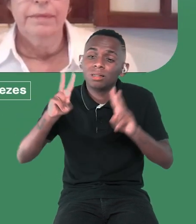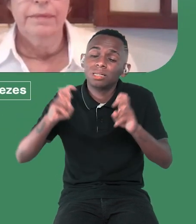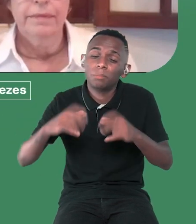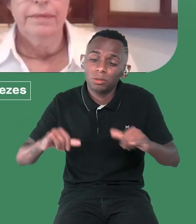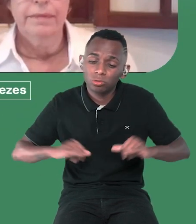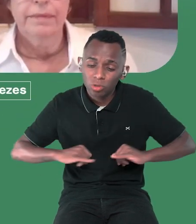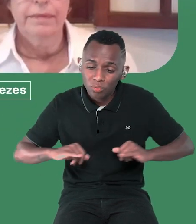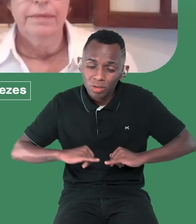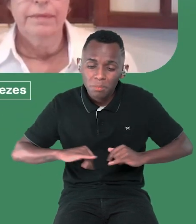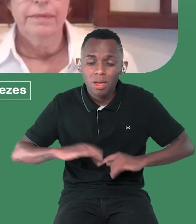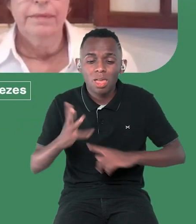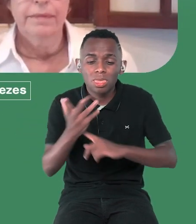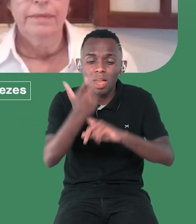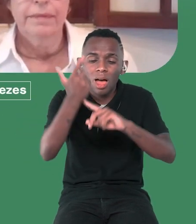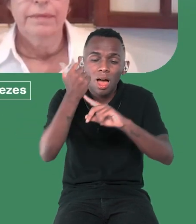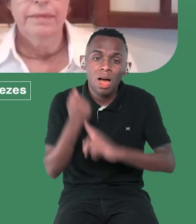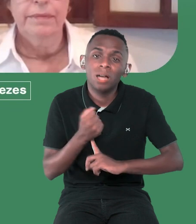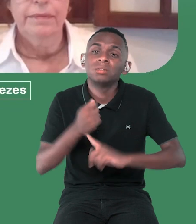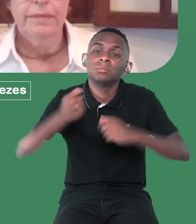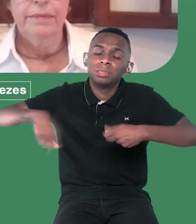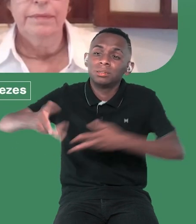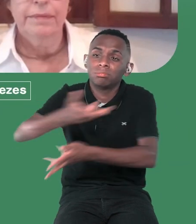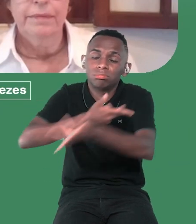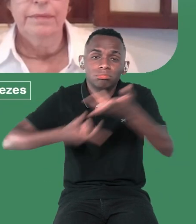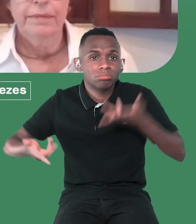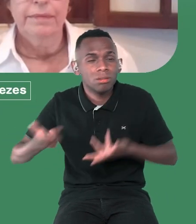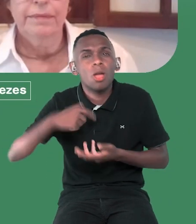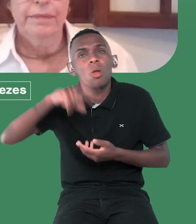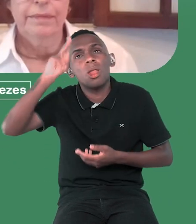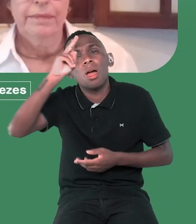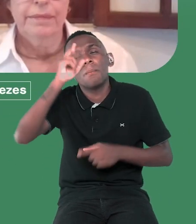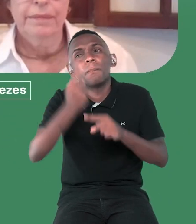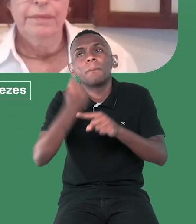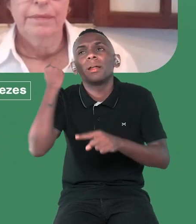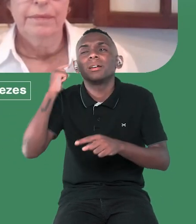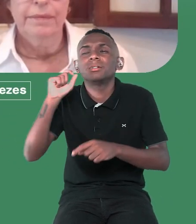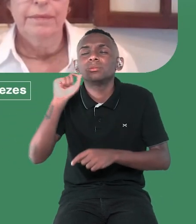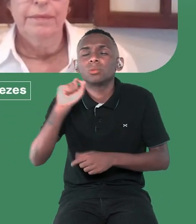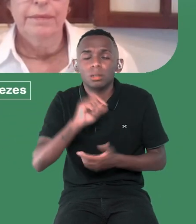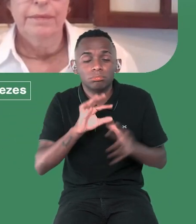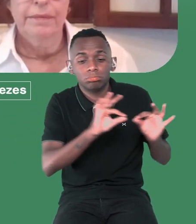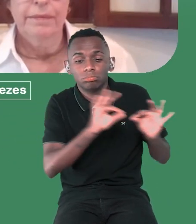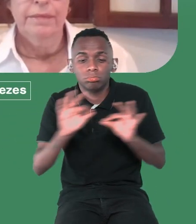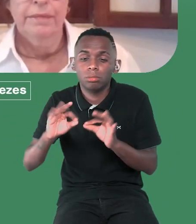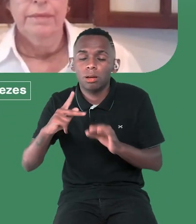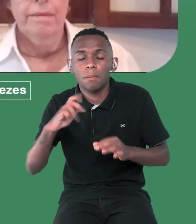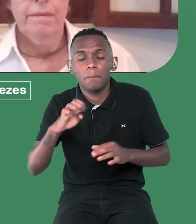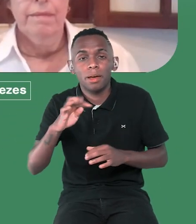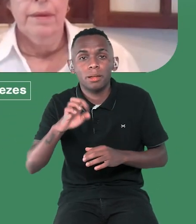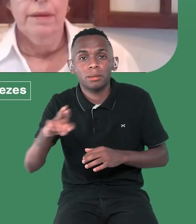quem está nos consumindo, né? E essa é a nossa grande alegria, né? É que a gente pode